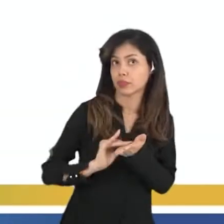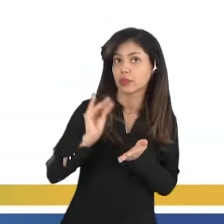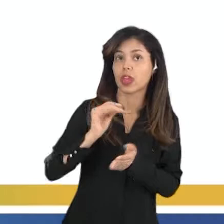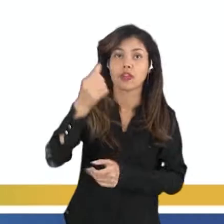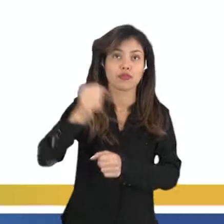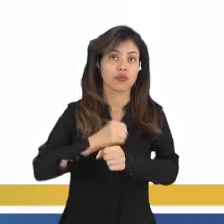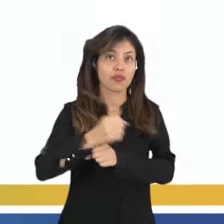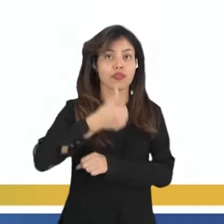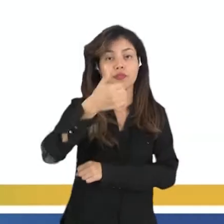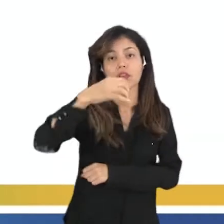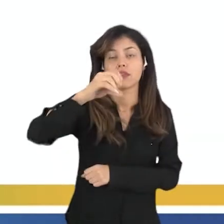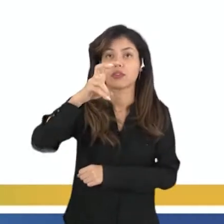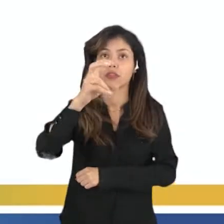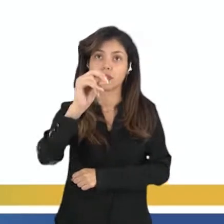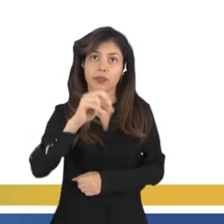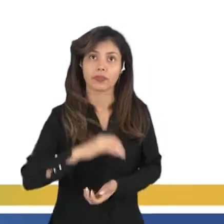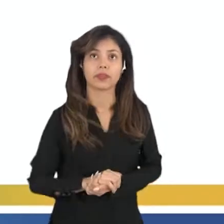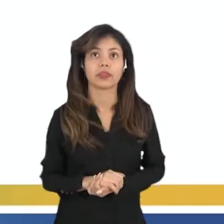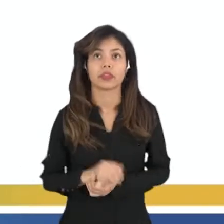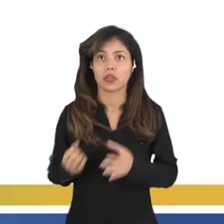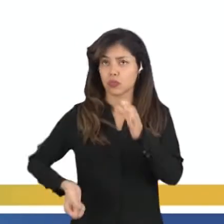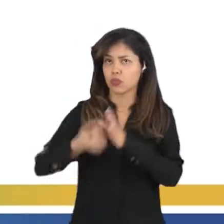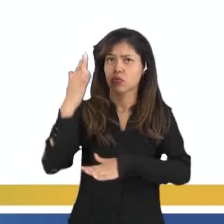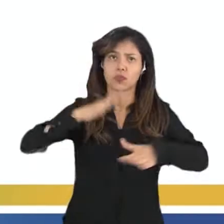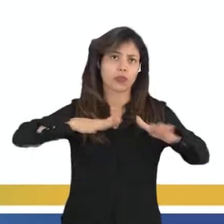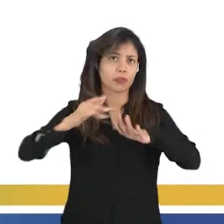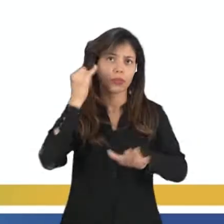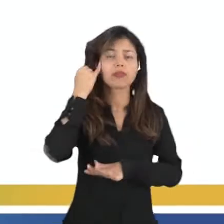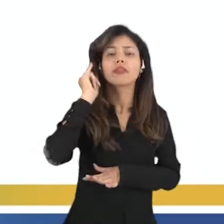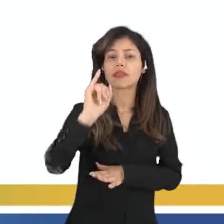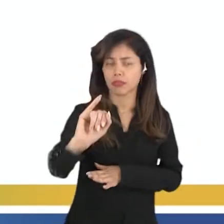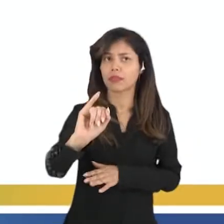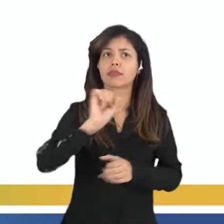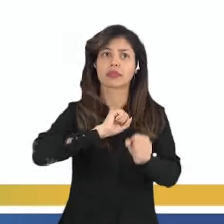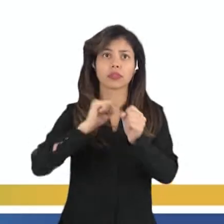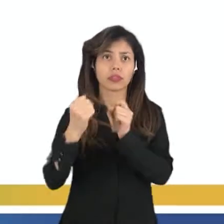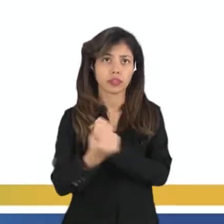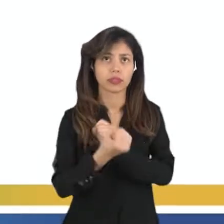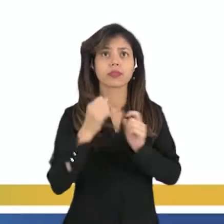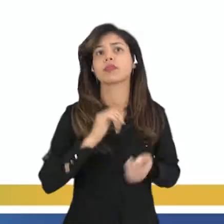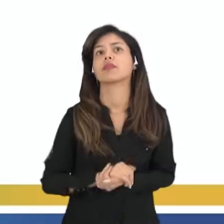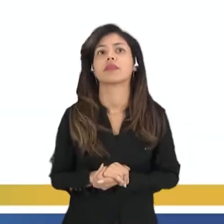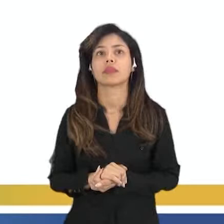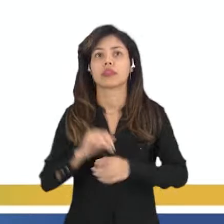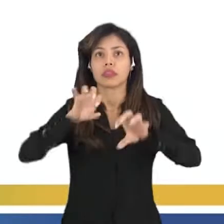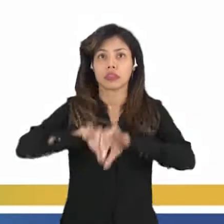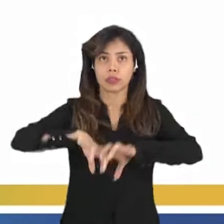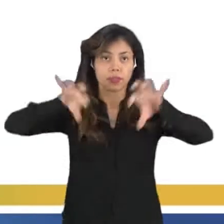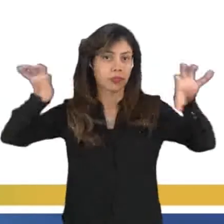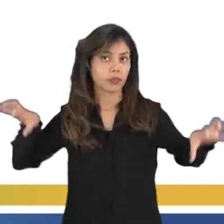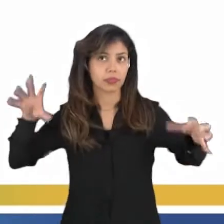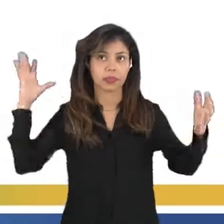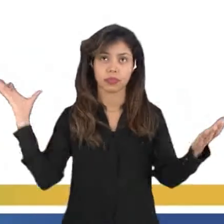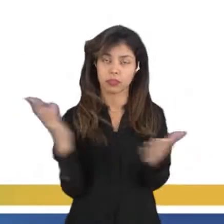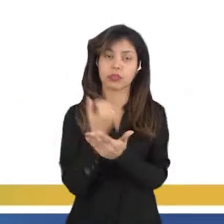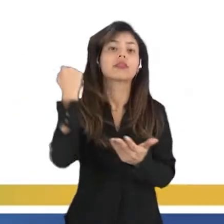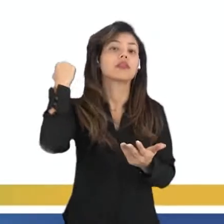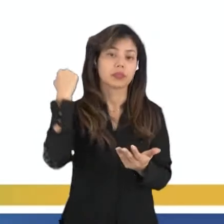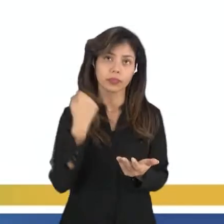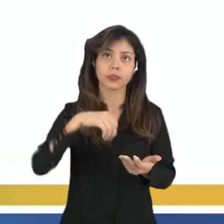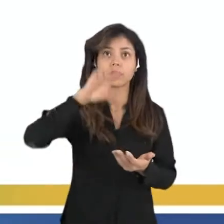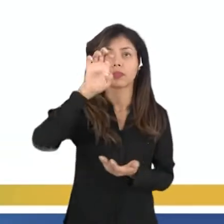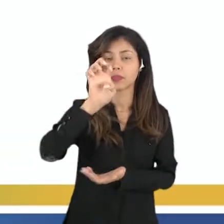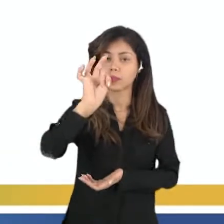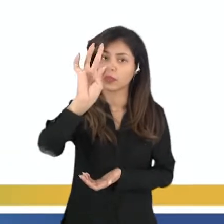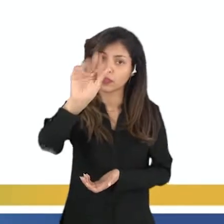no ano de 1959, foi criado um movimento com ideias socialistas e separatistas,